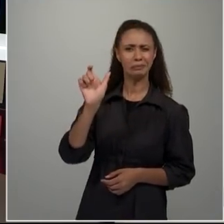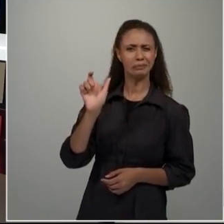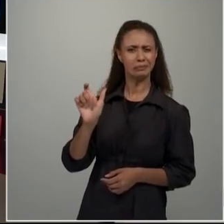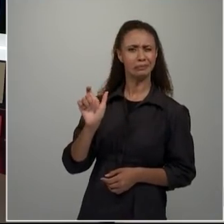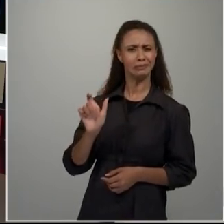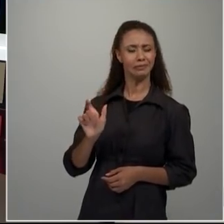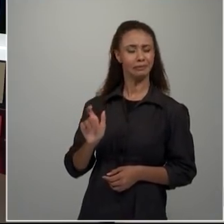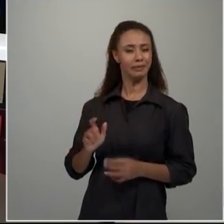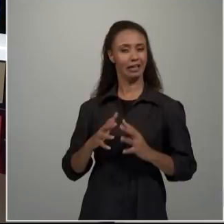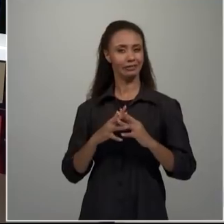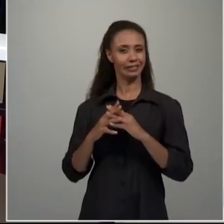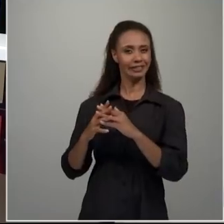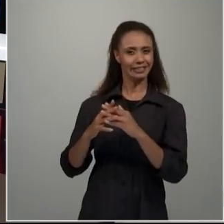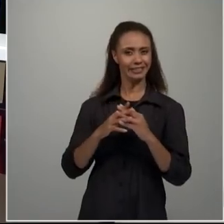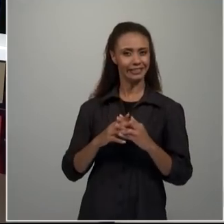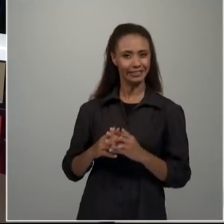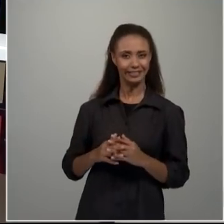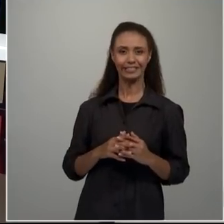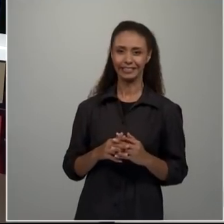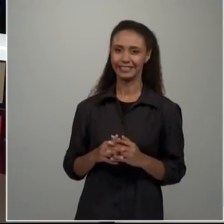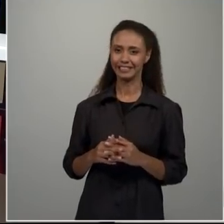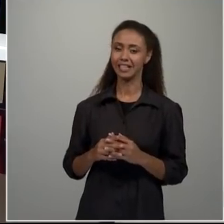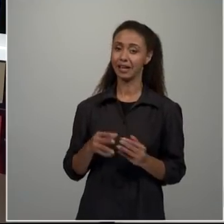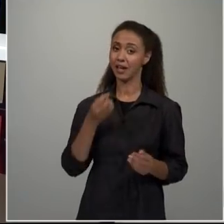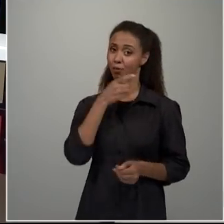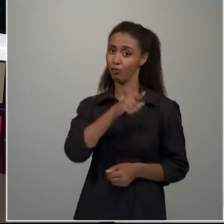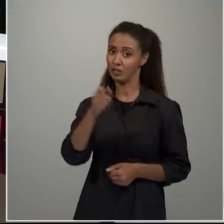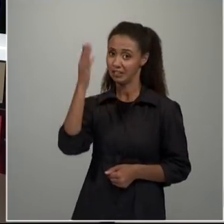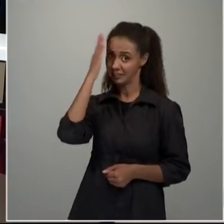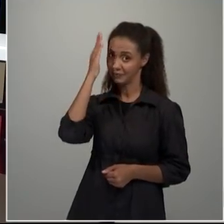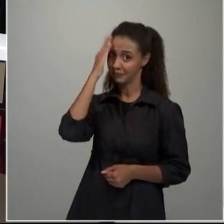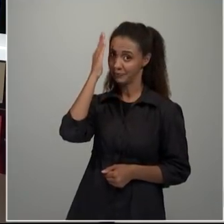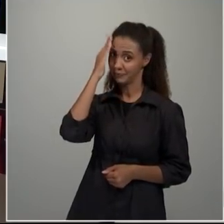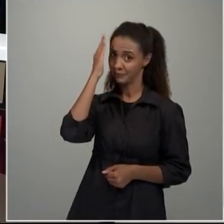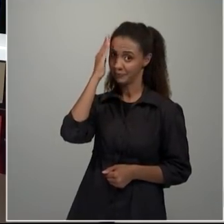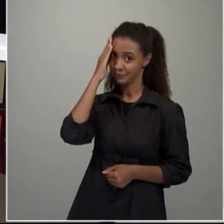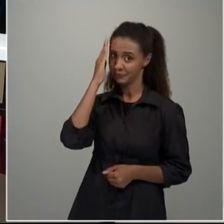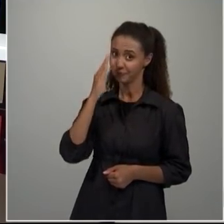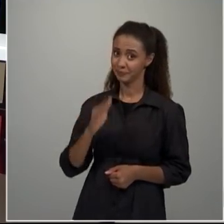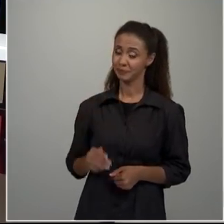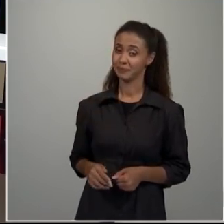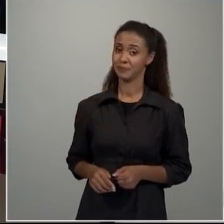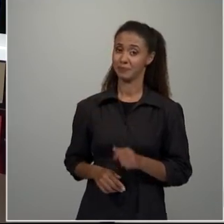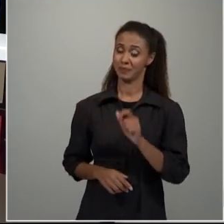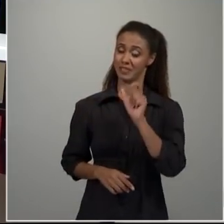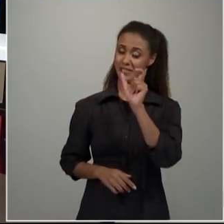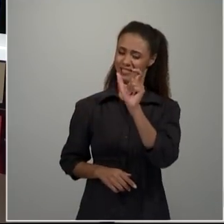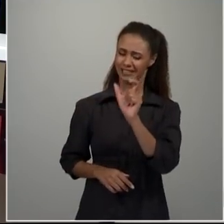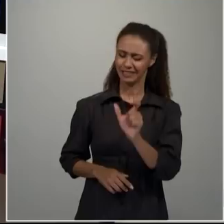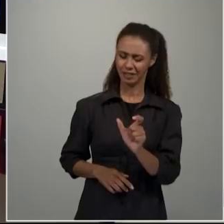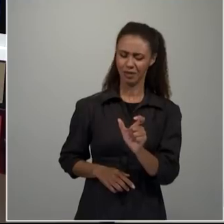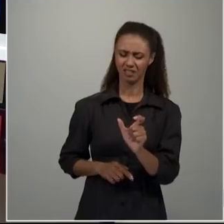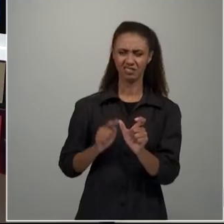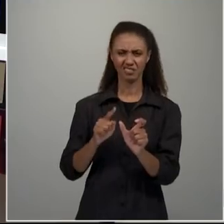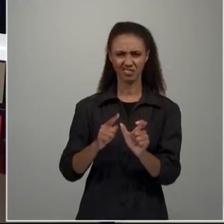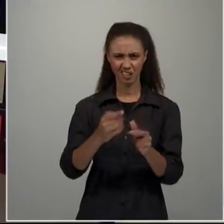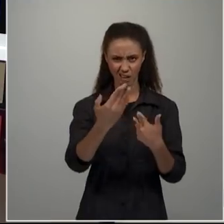que são nomes que a gente acredita que seria bom vocês entenderem que eles existem mas assim é fenômeno vai cair na prova